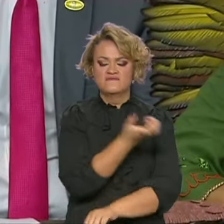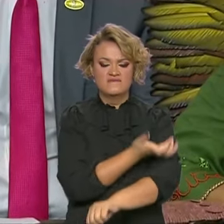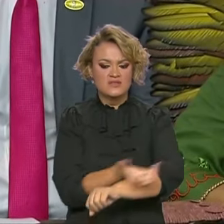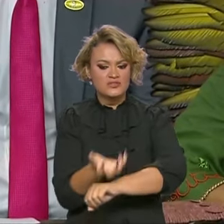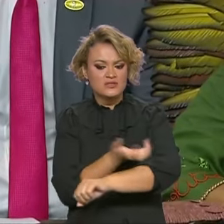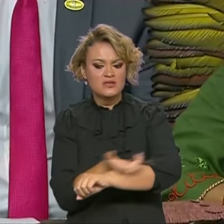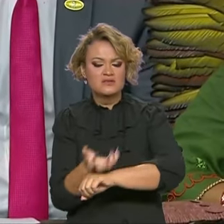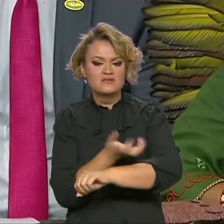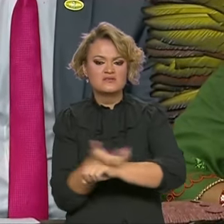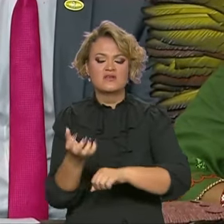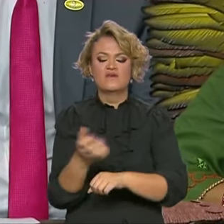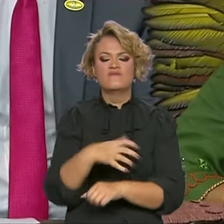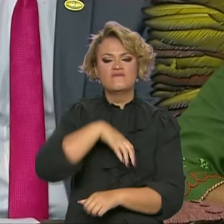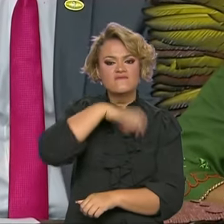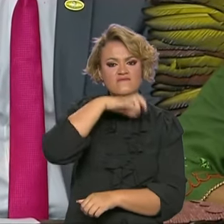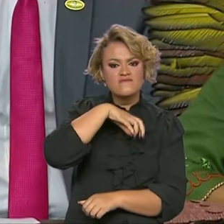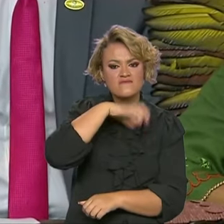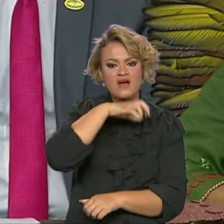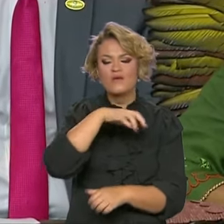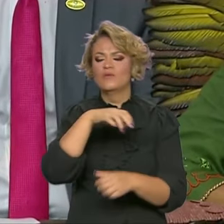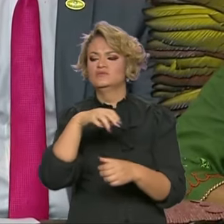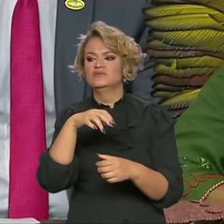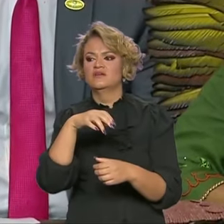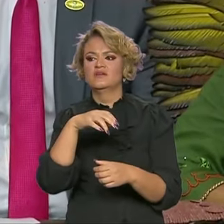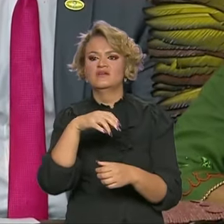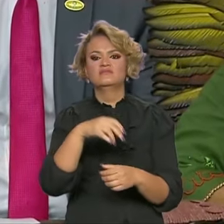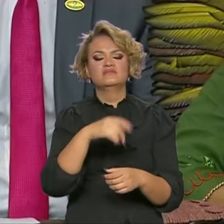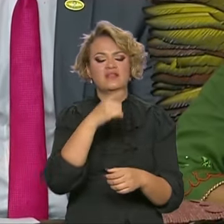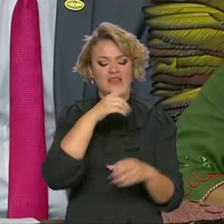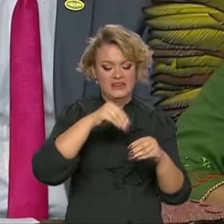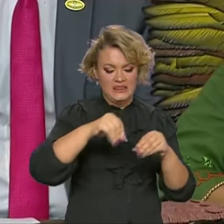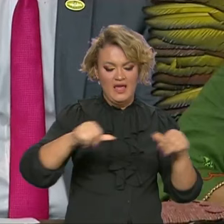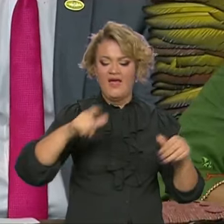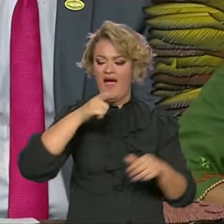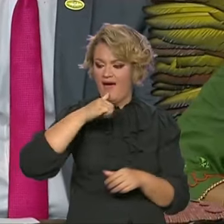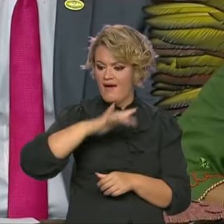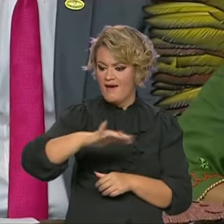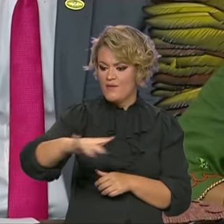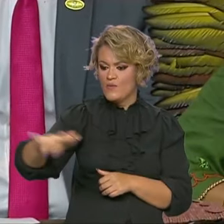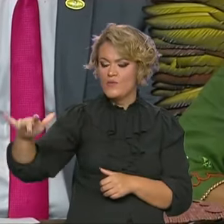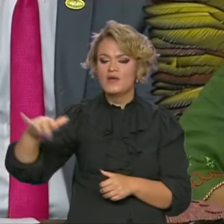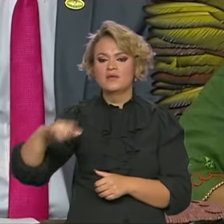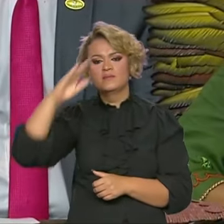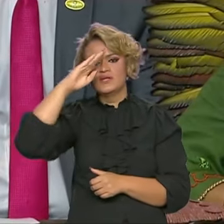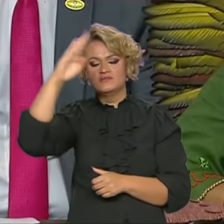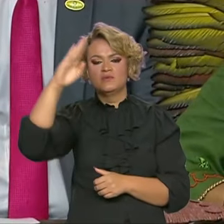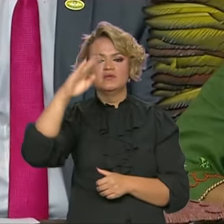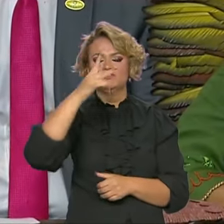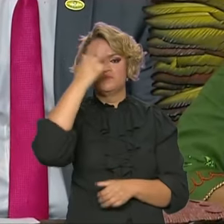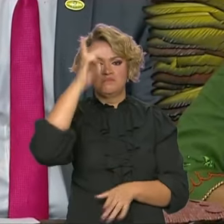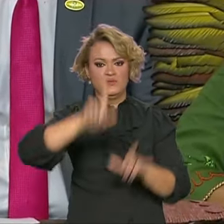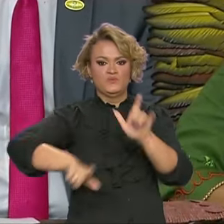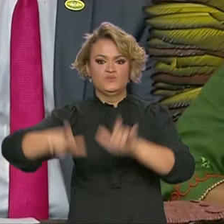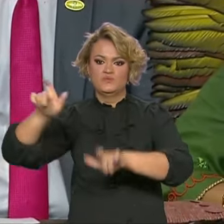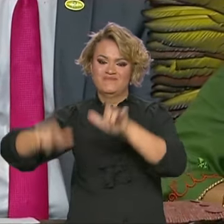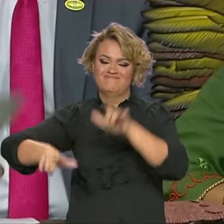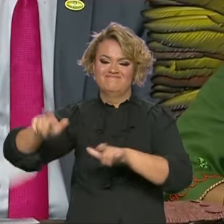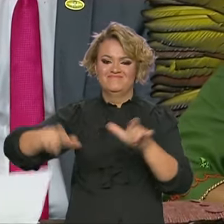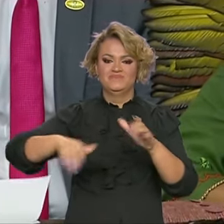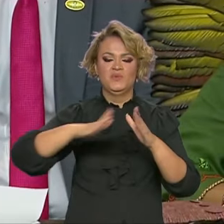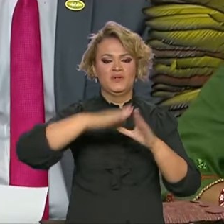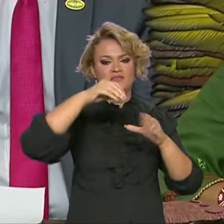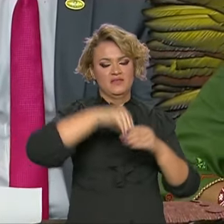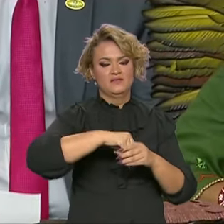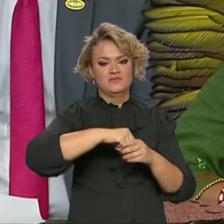vegetação, fauna, terras, rios e, sobretudo, de pessoas.